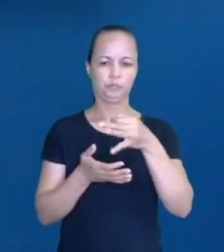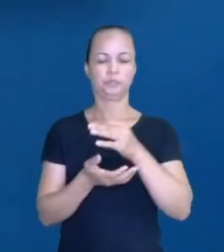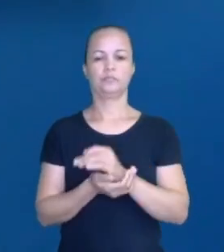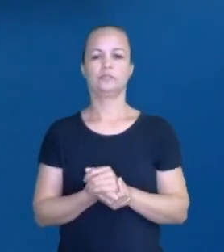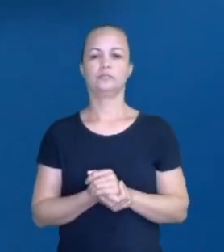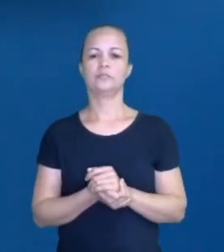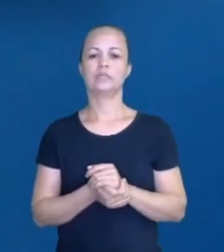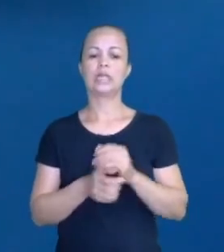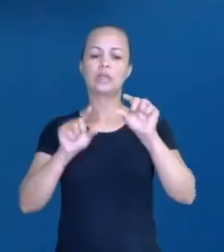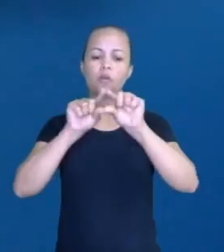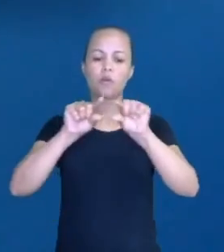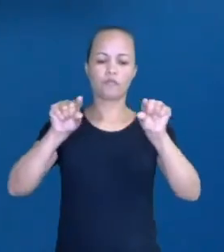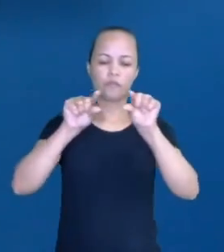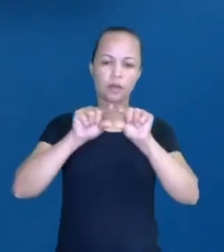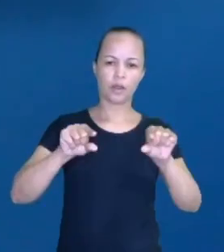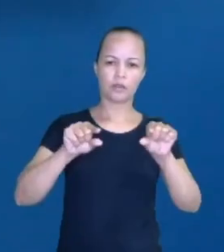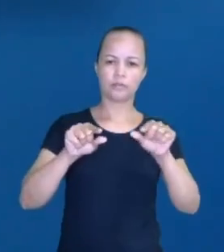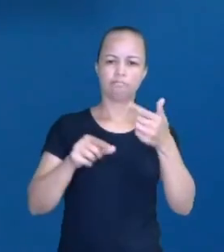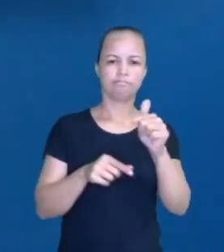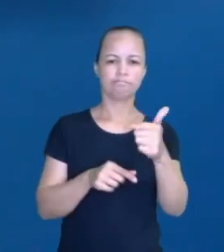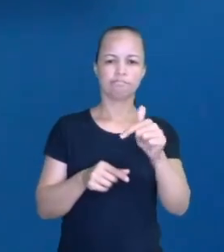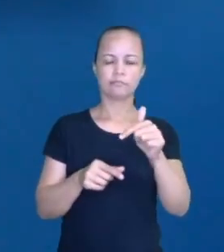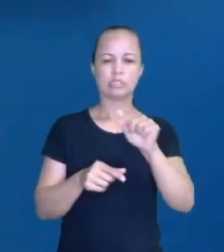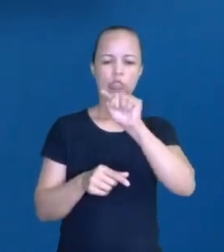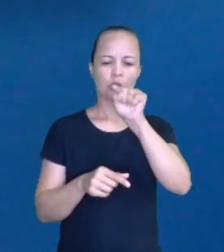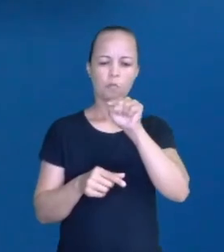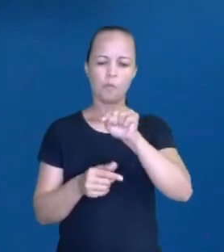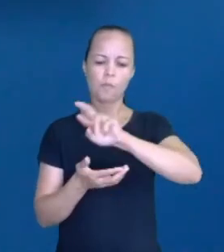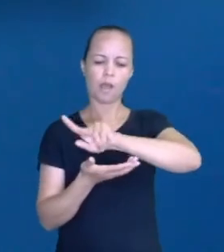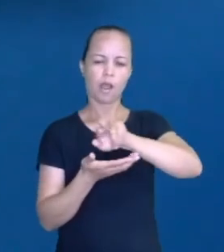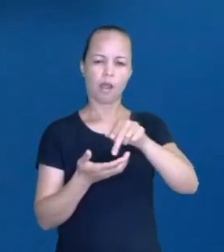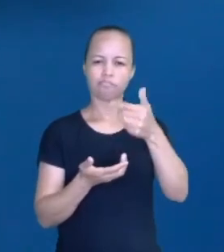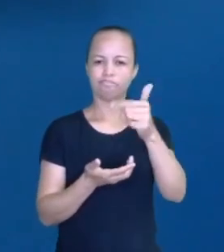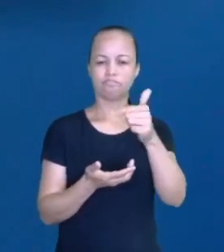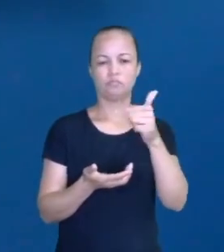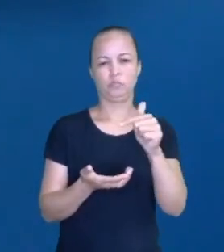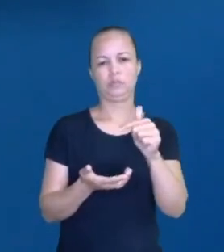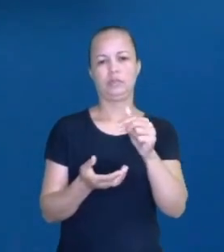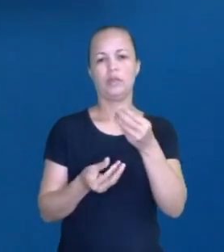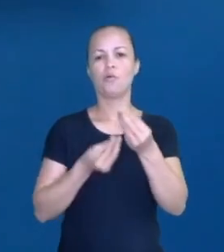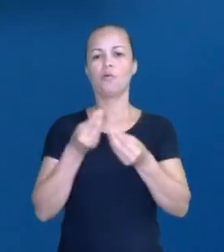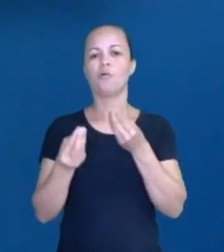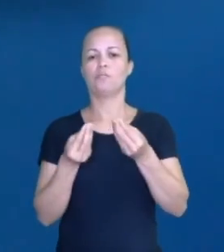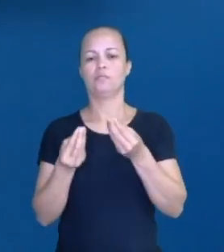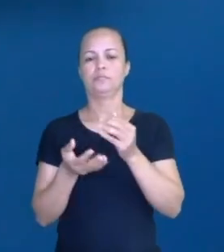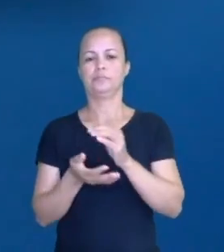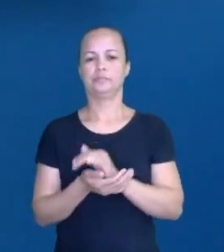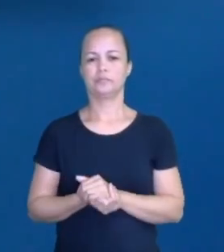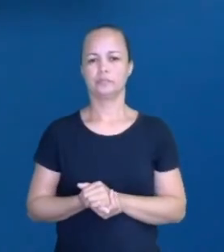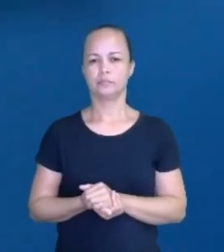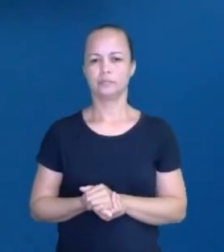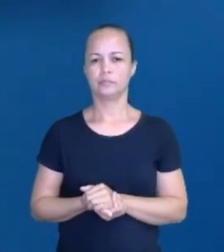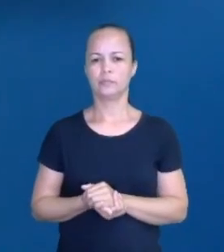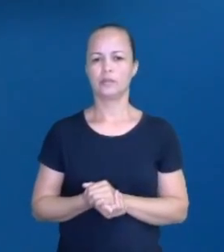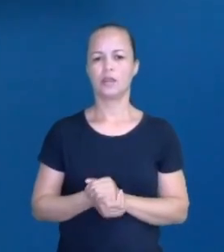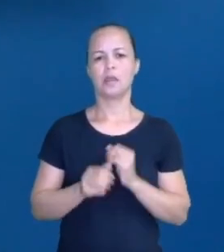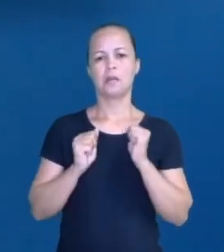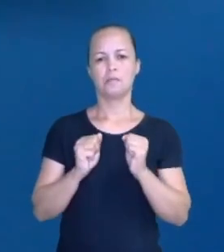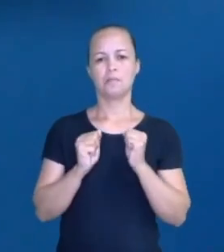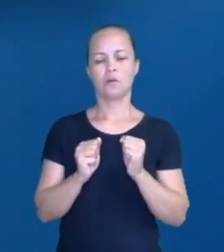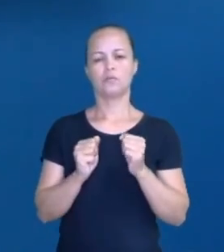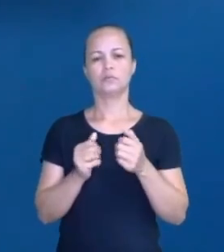sem pontuação nenhuma. Então, nós podemos pontuar aí de algumas formas. Vamos lá? Como pode